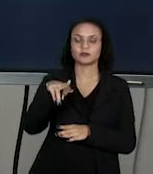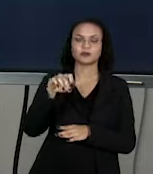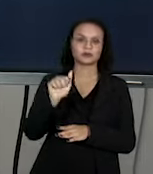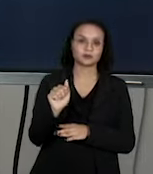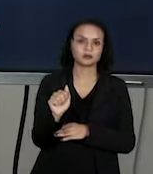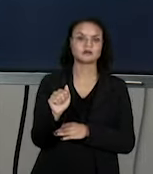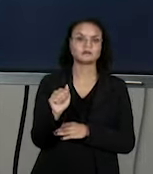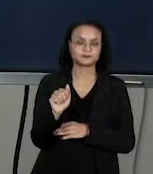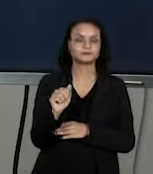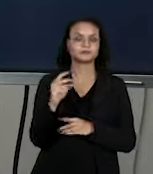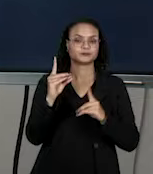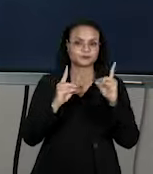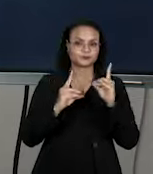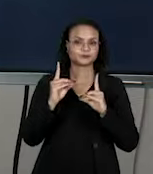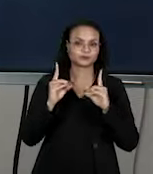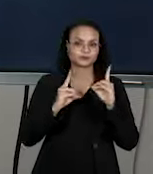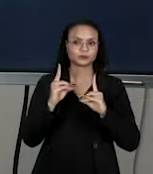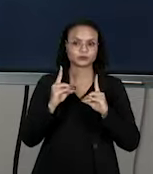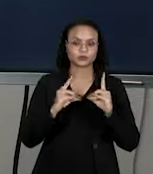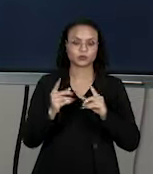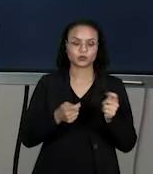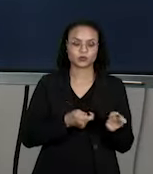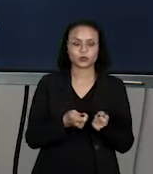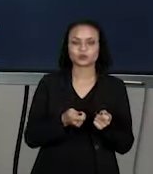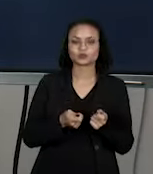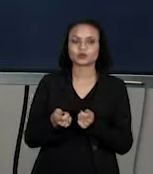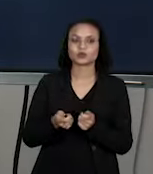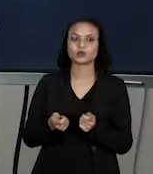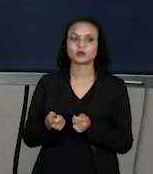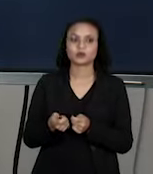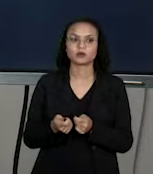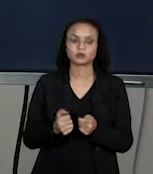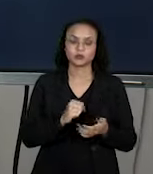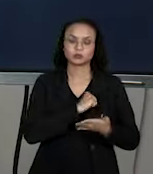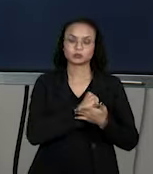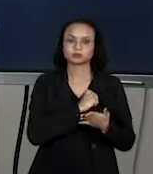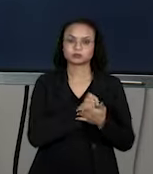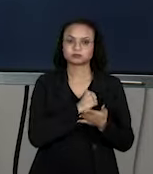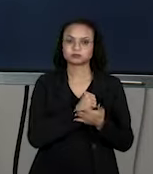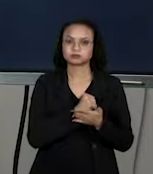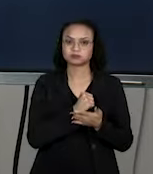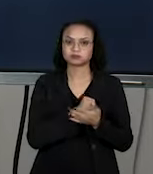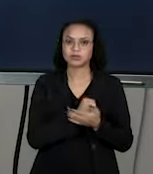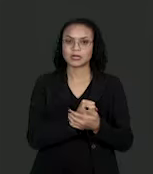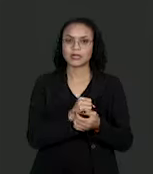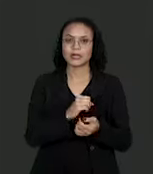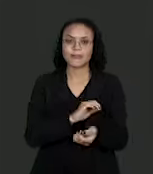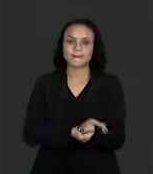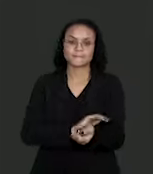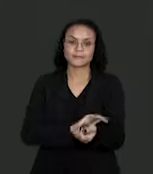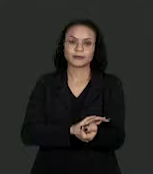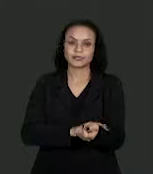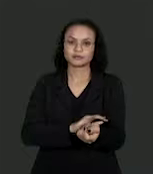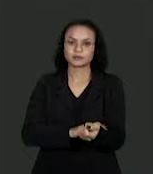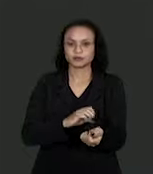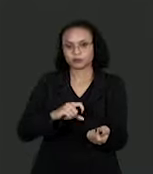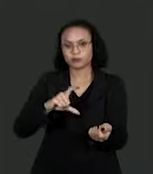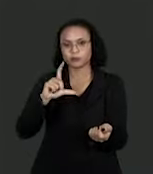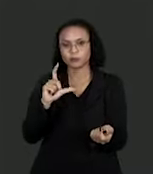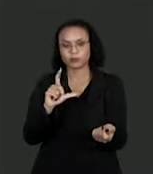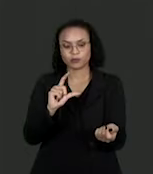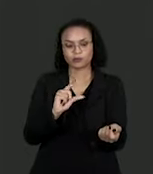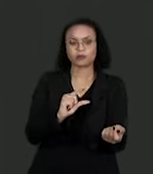esse esquema dos batimentos cardíacos, aumentando ou diminuindo a pressão arterial. O pâncreas, que